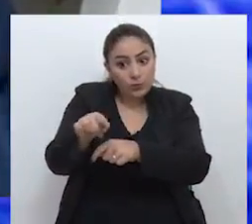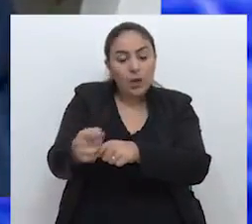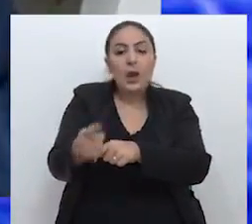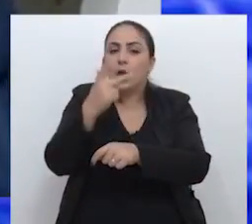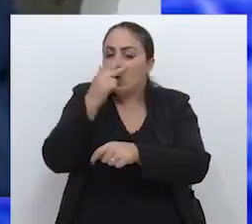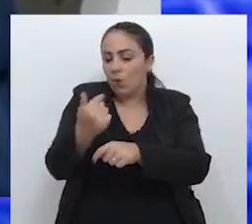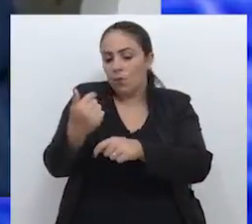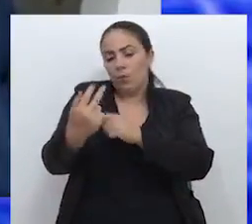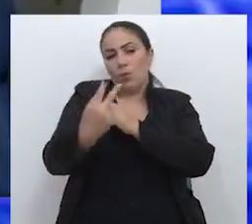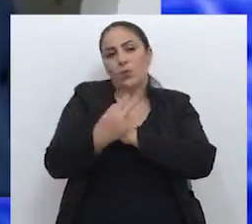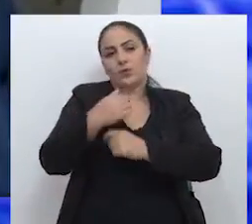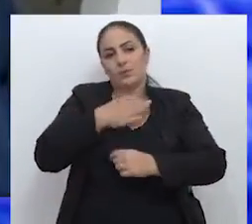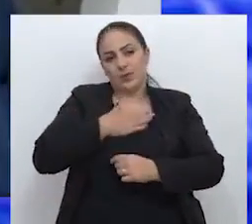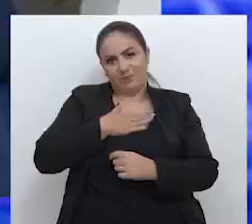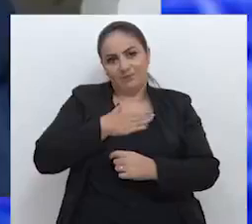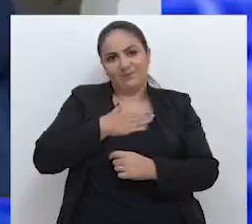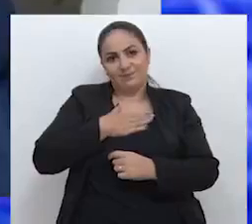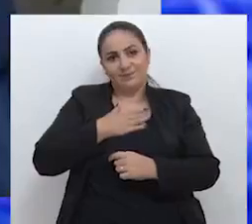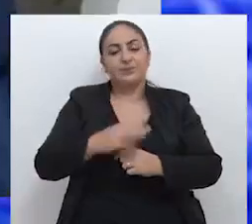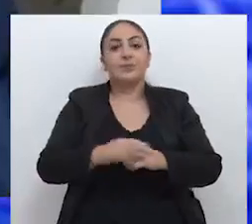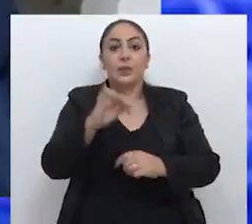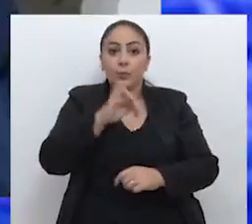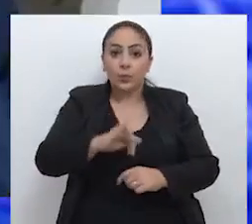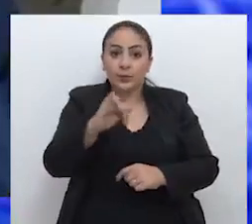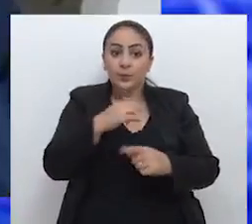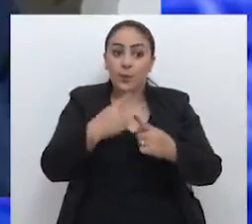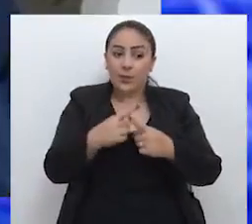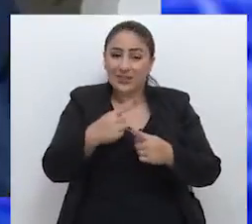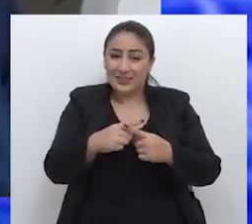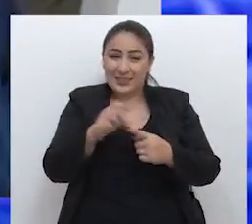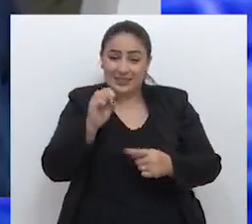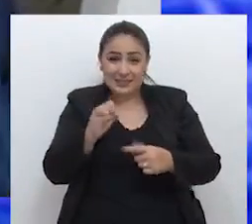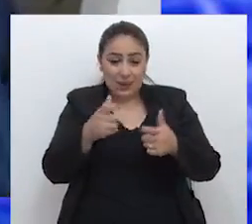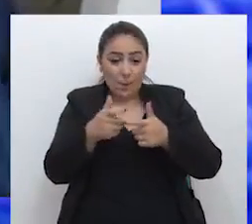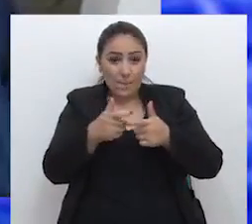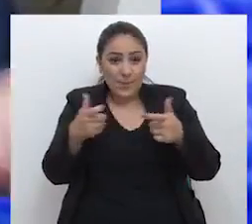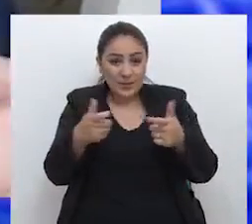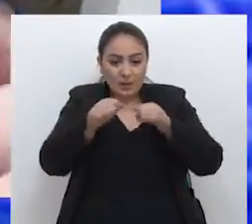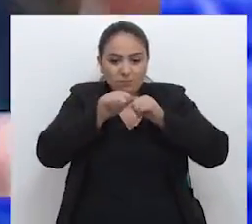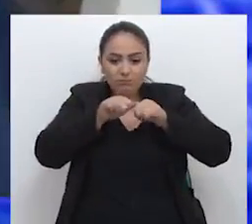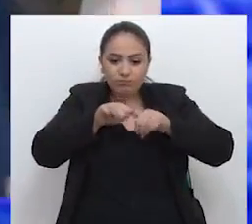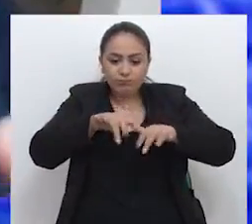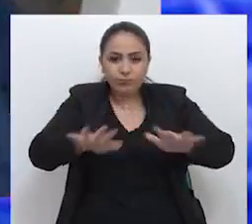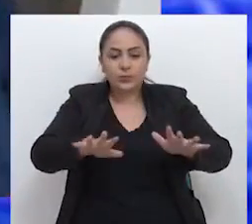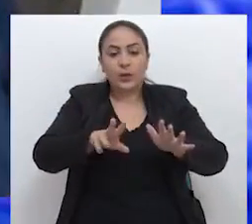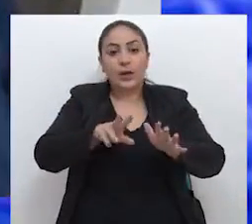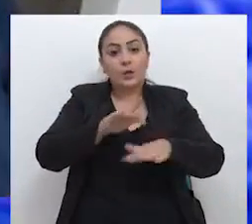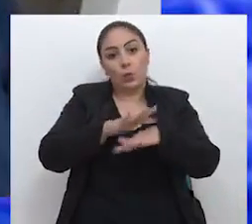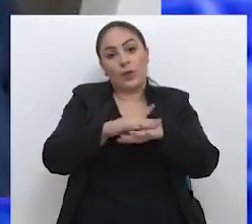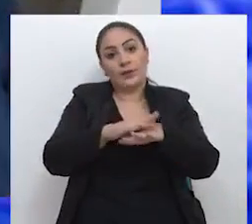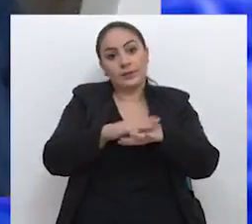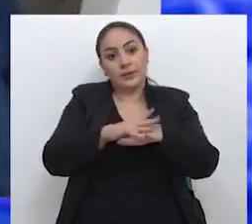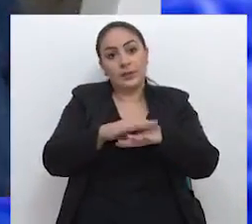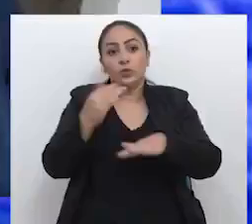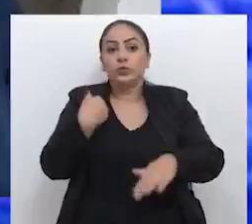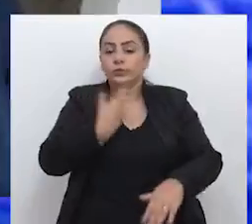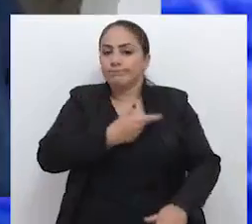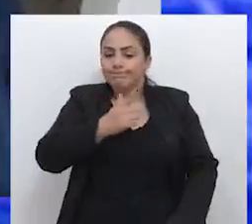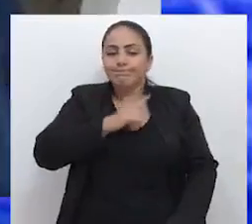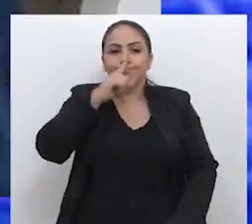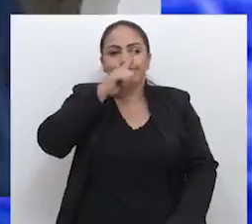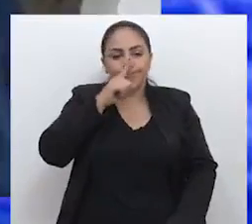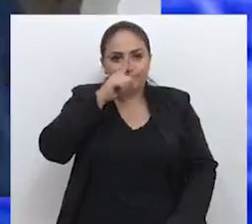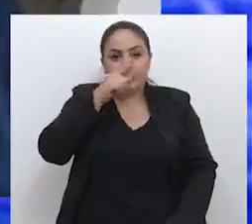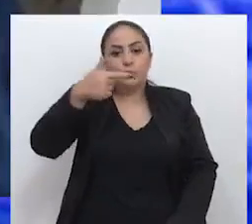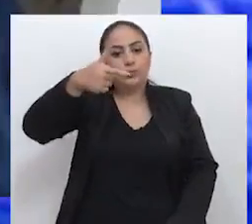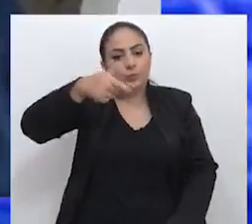de mim. É fundamental isso, porque se nós aumentarmos a transmissibilidade da doença, nós corremos